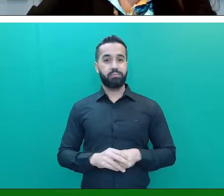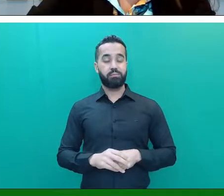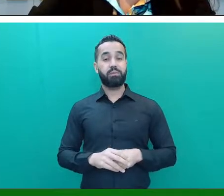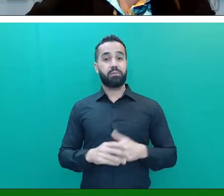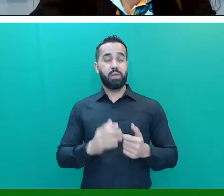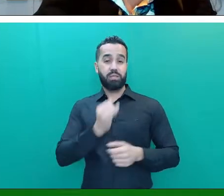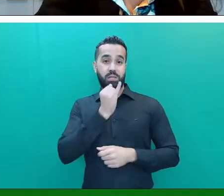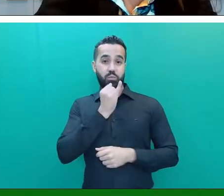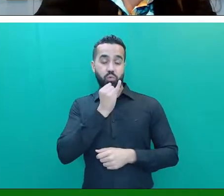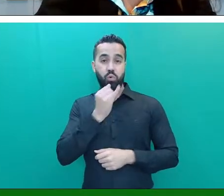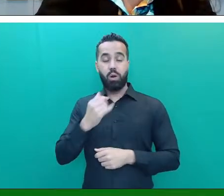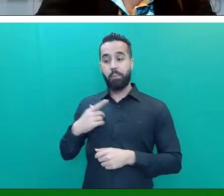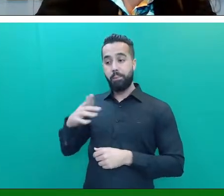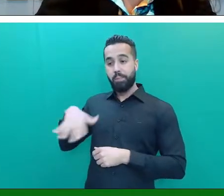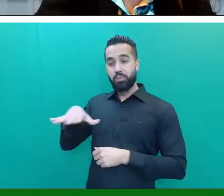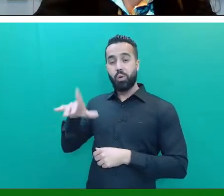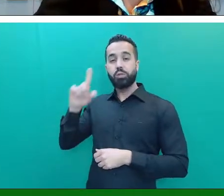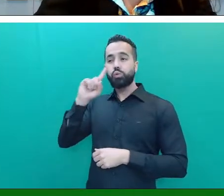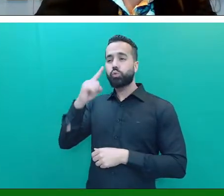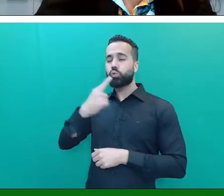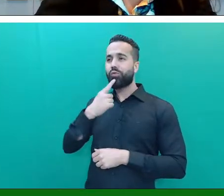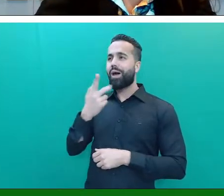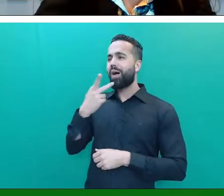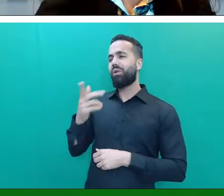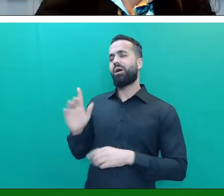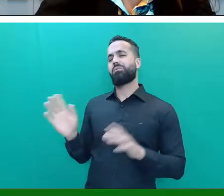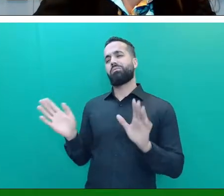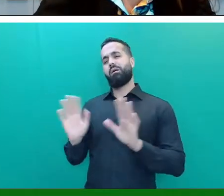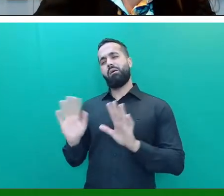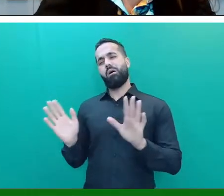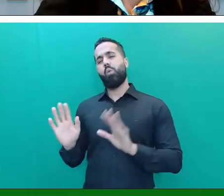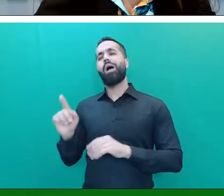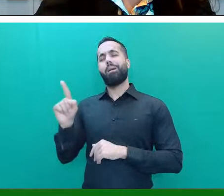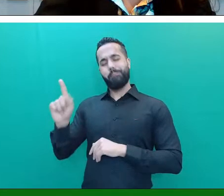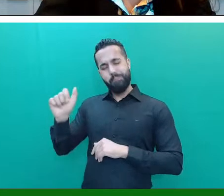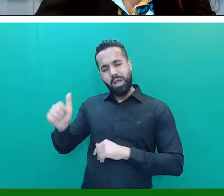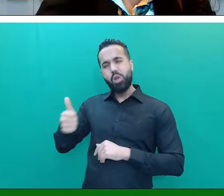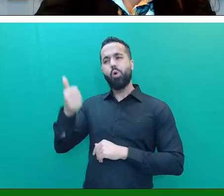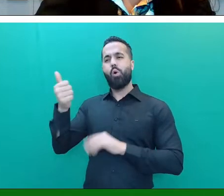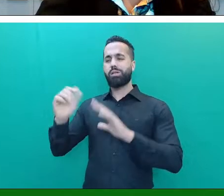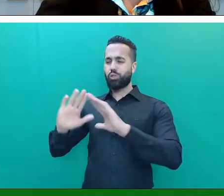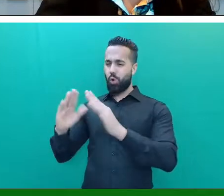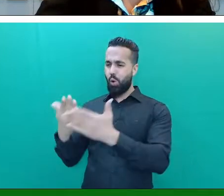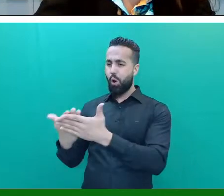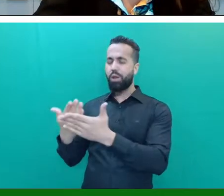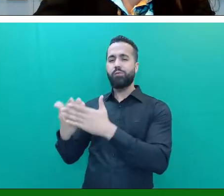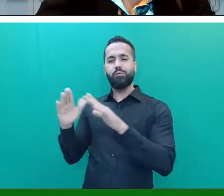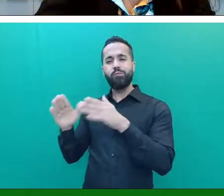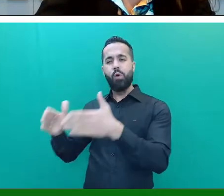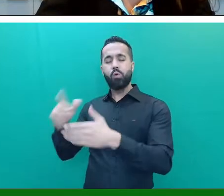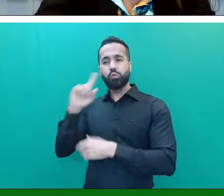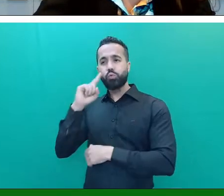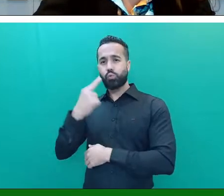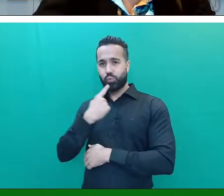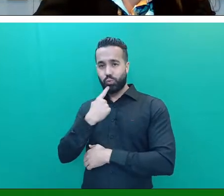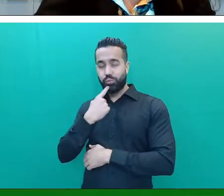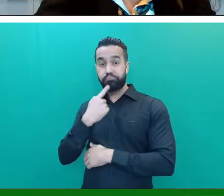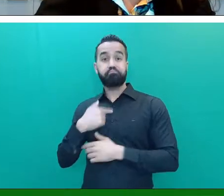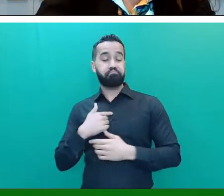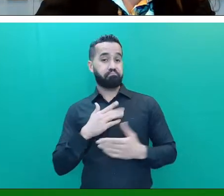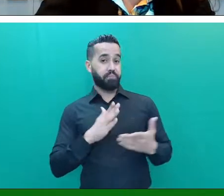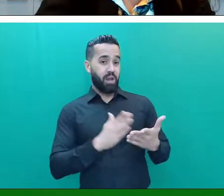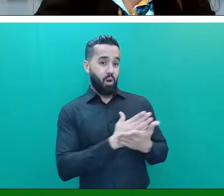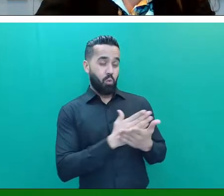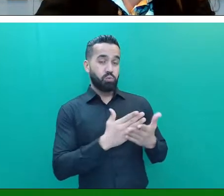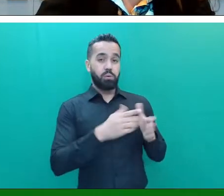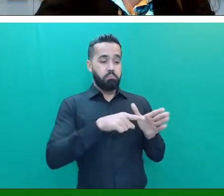e a pessoa surda dizia, não, é melhor direcionar. E no mundo acadêmico, a pesquisadora, o pesquisador dizia,